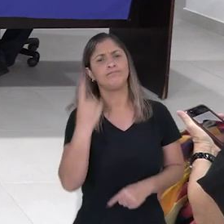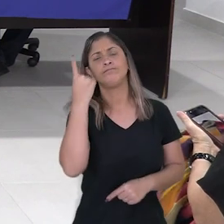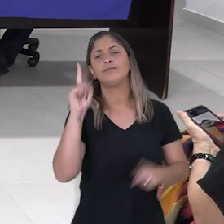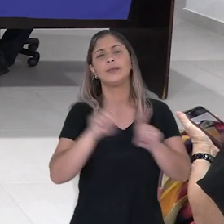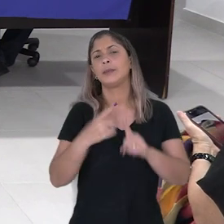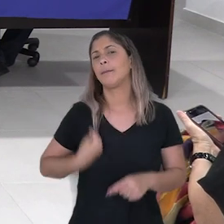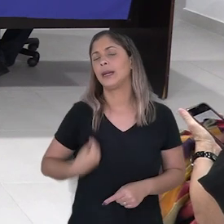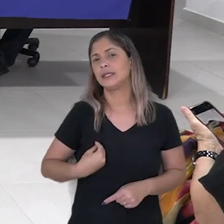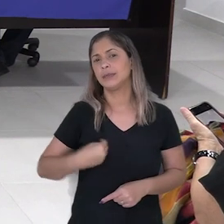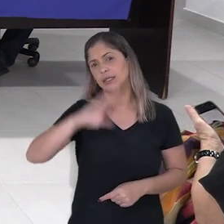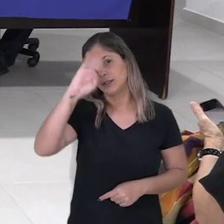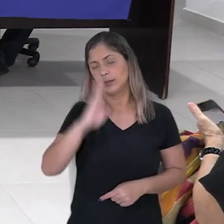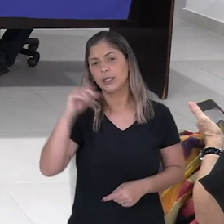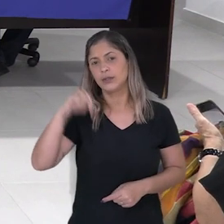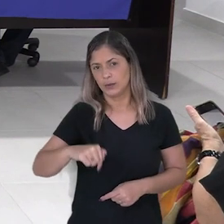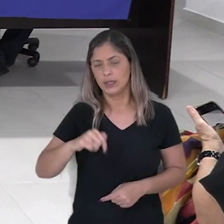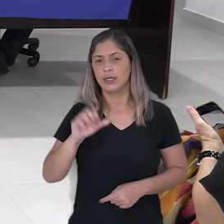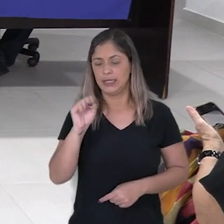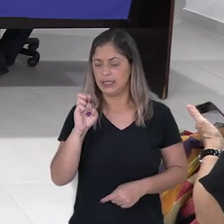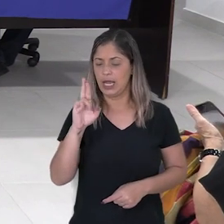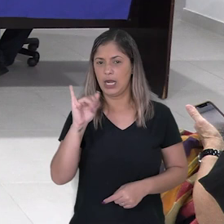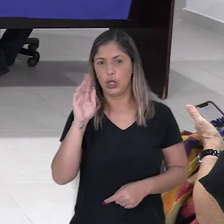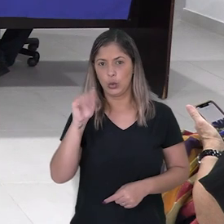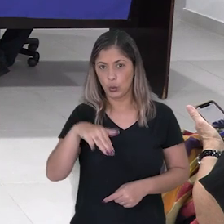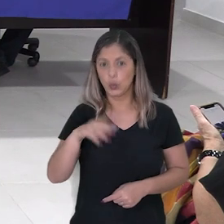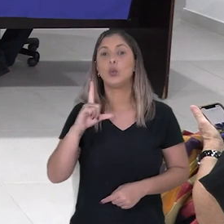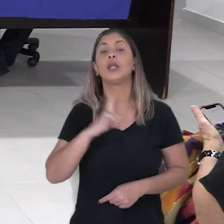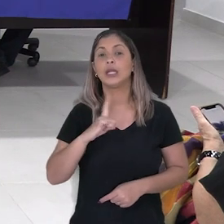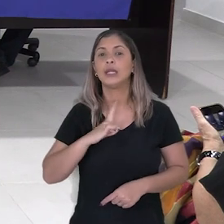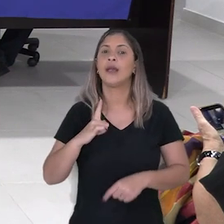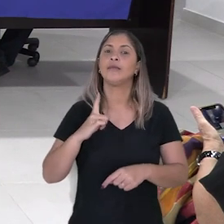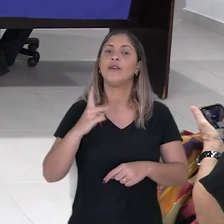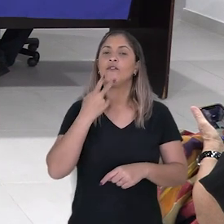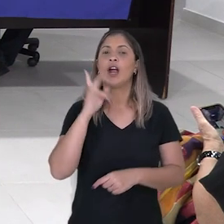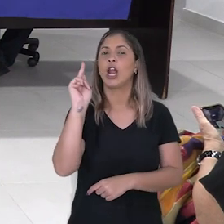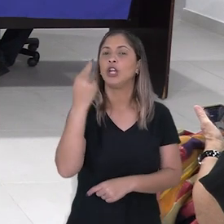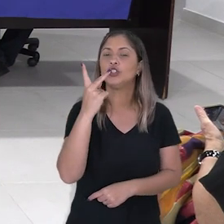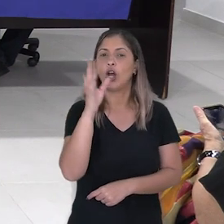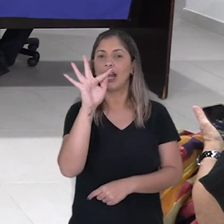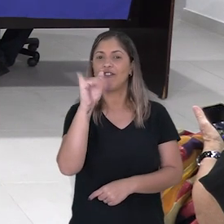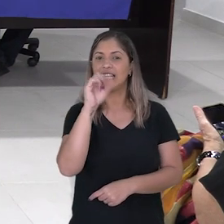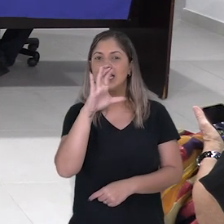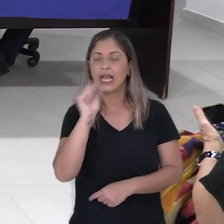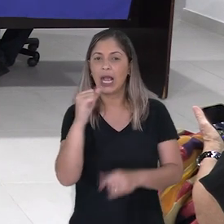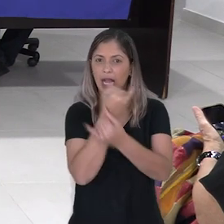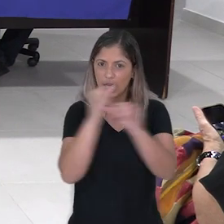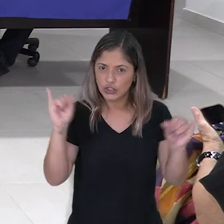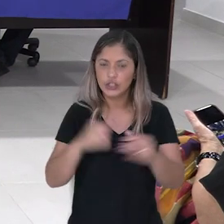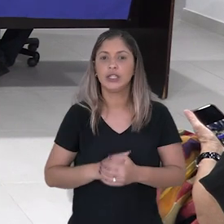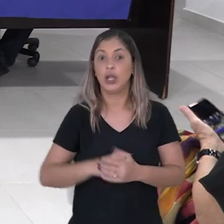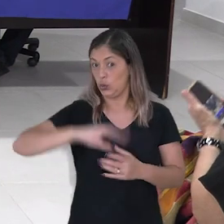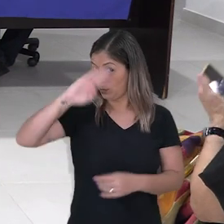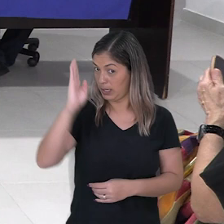do Brasil no CERN. E essa obra contém ensaios sobre a história da física de altas energias